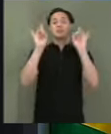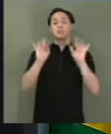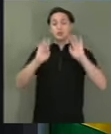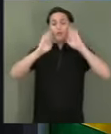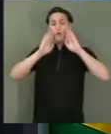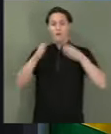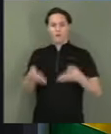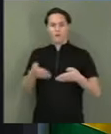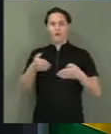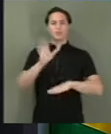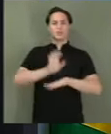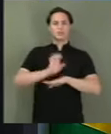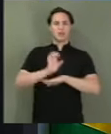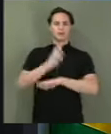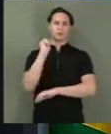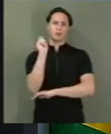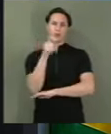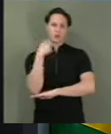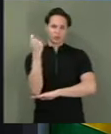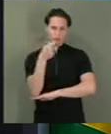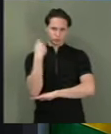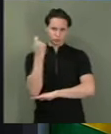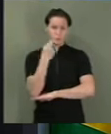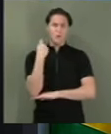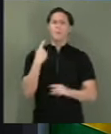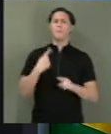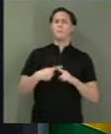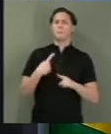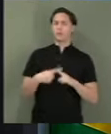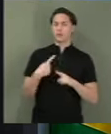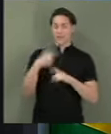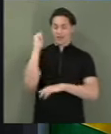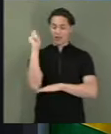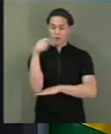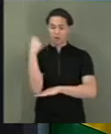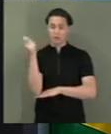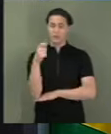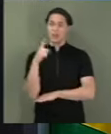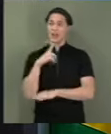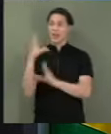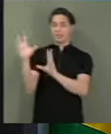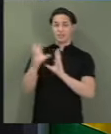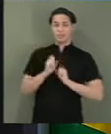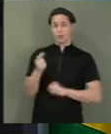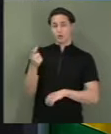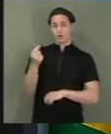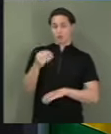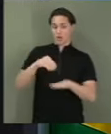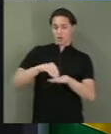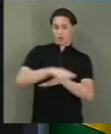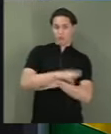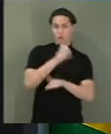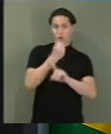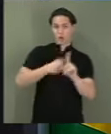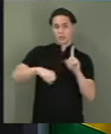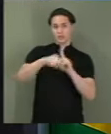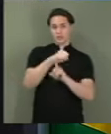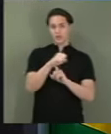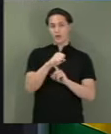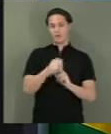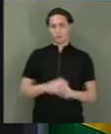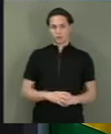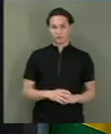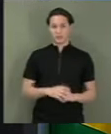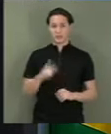o Rio Grande do Sul teve repasse na área social e no combate a estiagem projetos